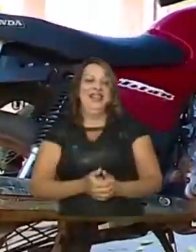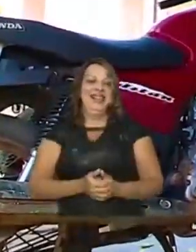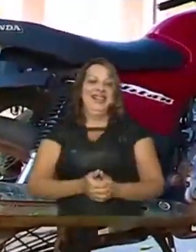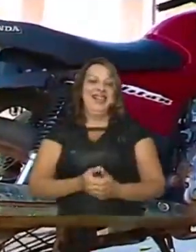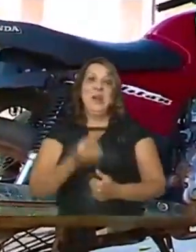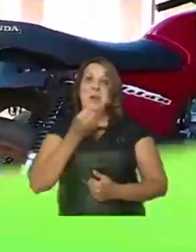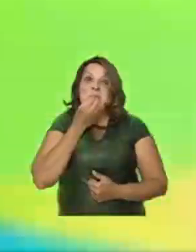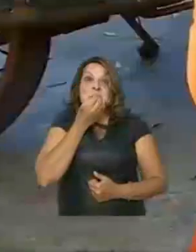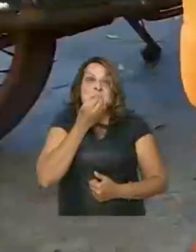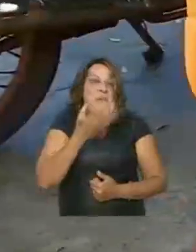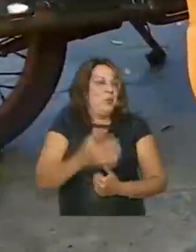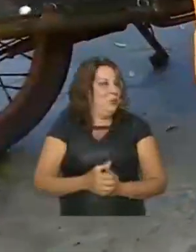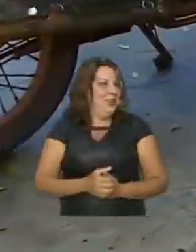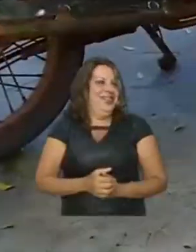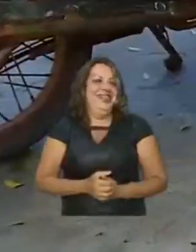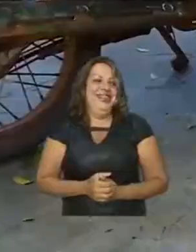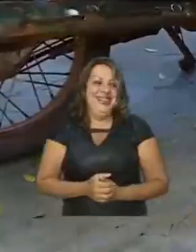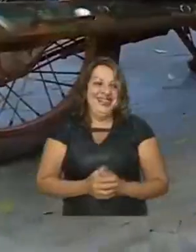É bom demais.